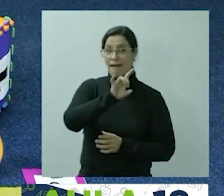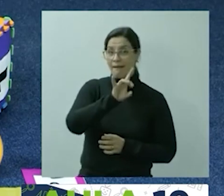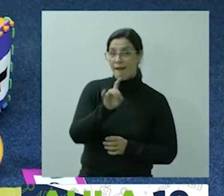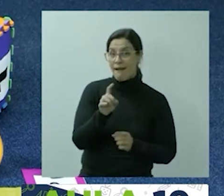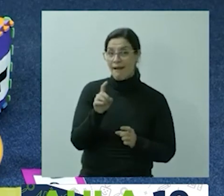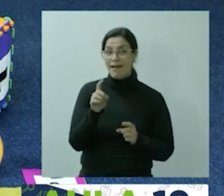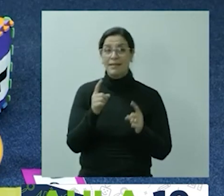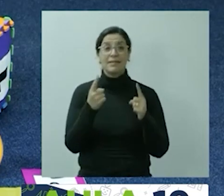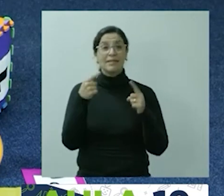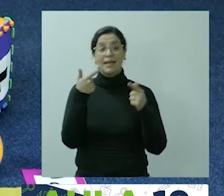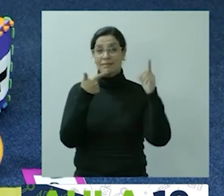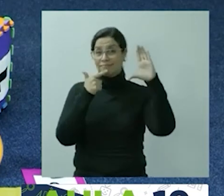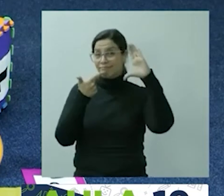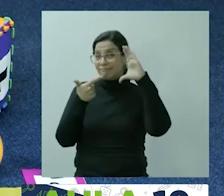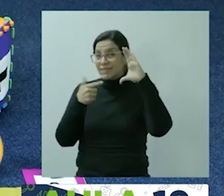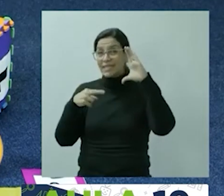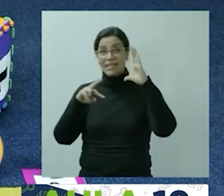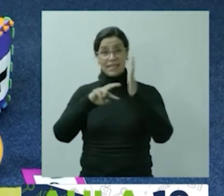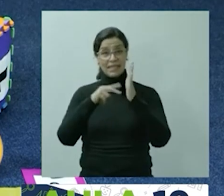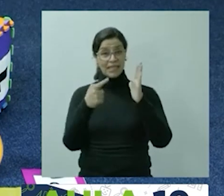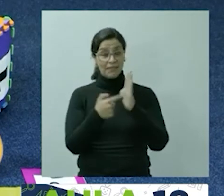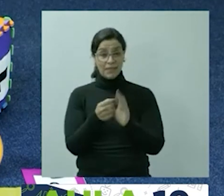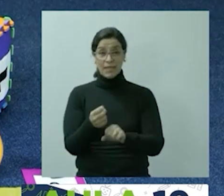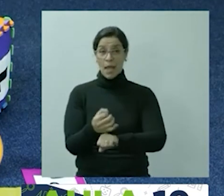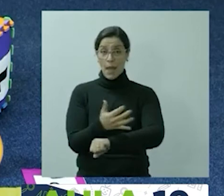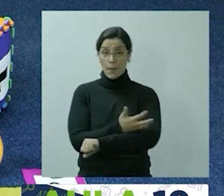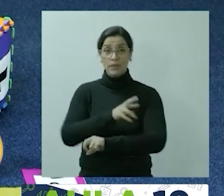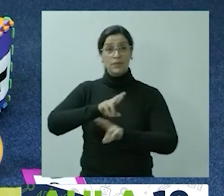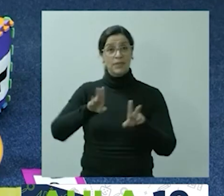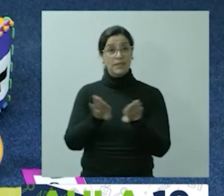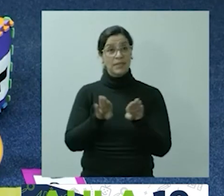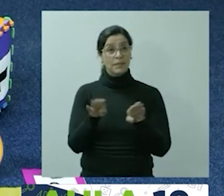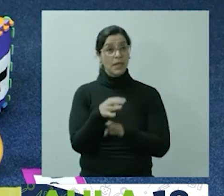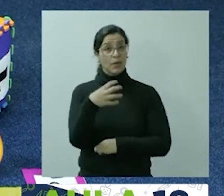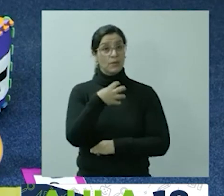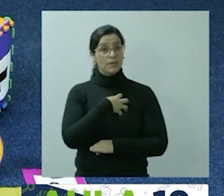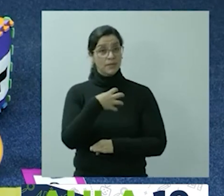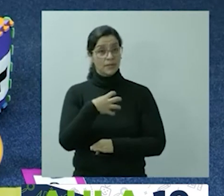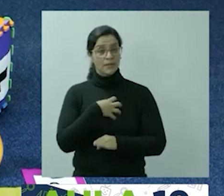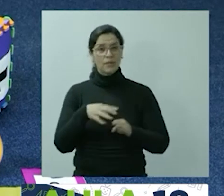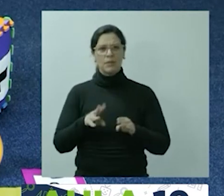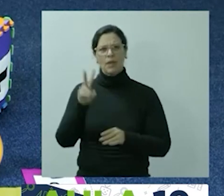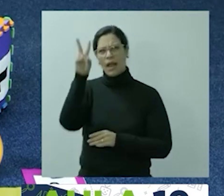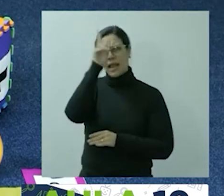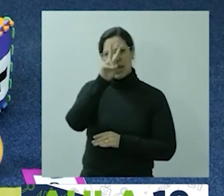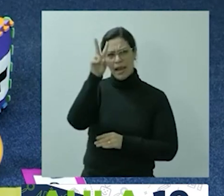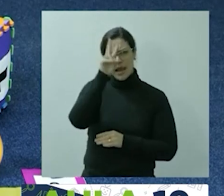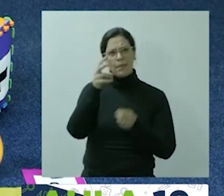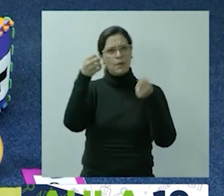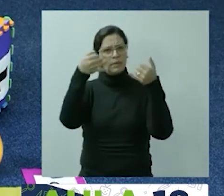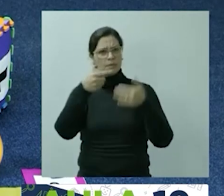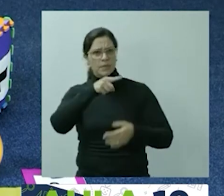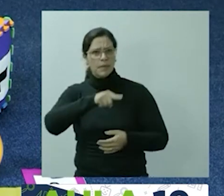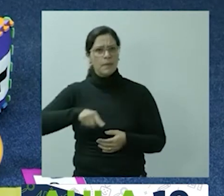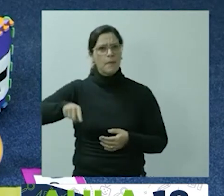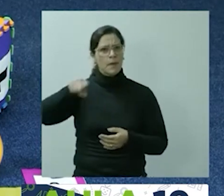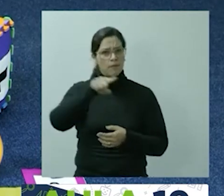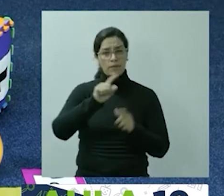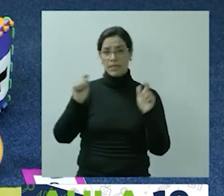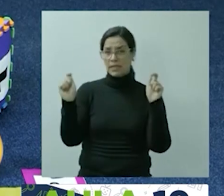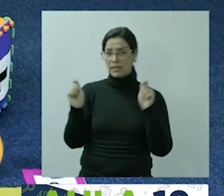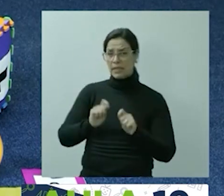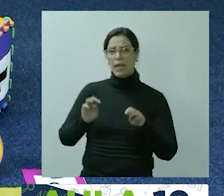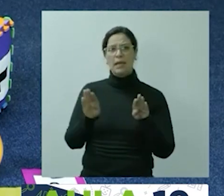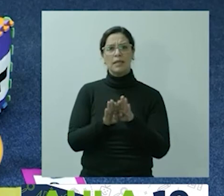Cada carinha que representa uma emoção, um sentimento. Lembram que eu falei para vocês que vocês